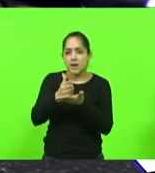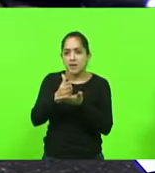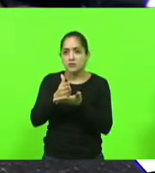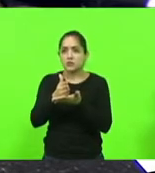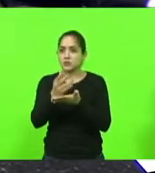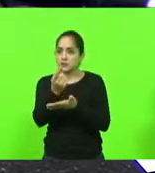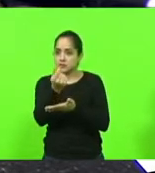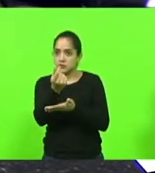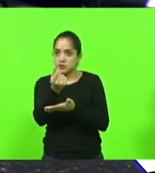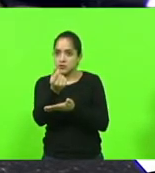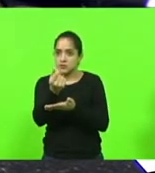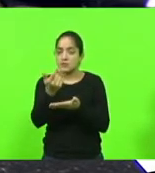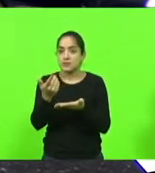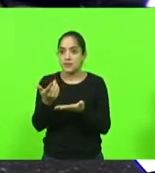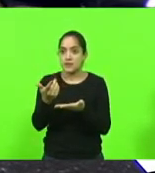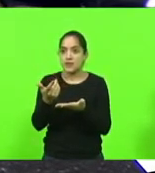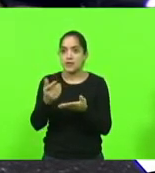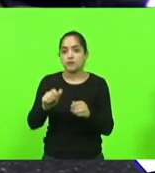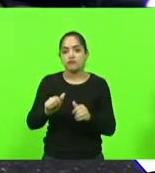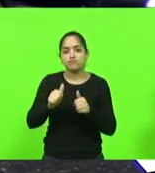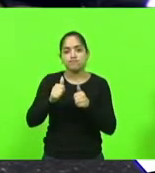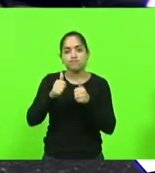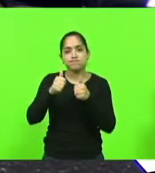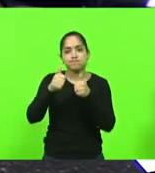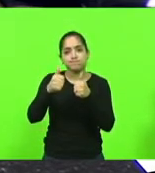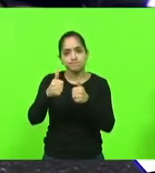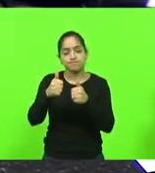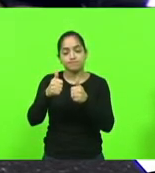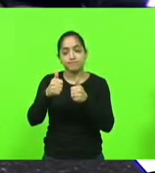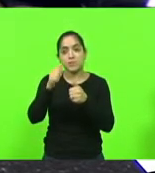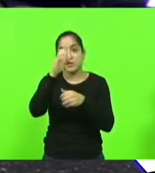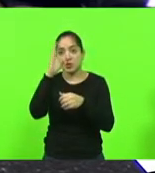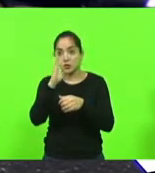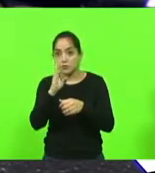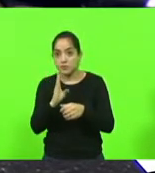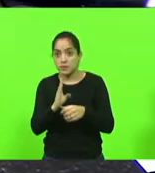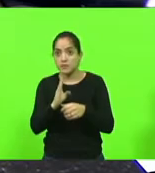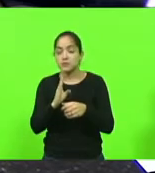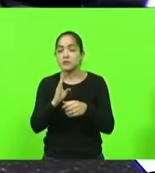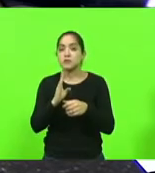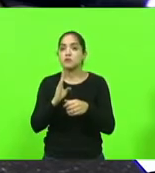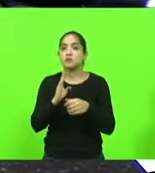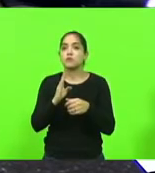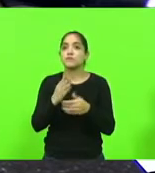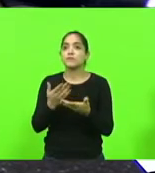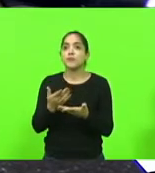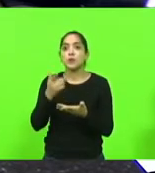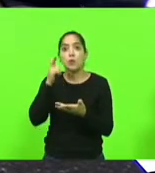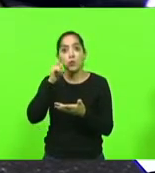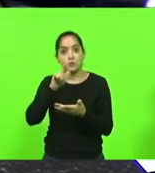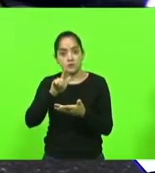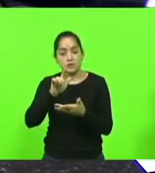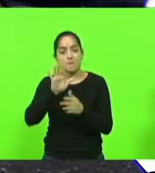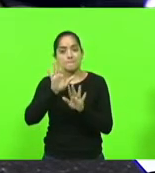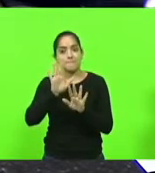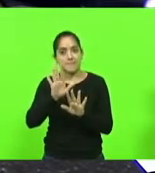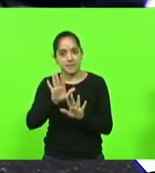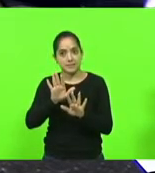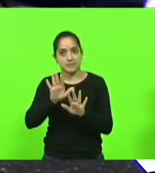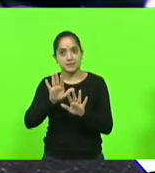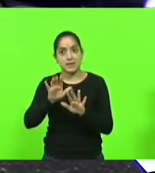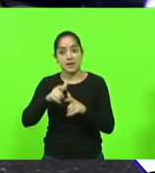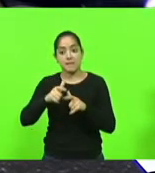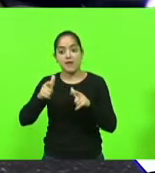uma tímida recuperação econômica que o Brasil está conseguindo alcançar, mas a maior